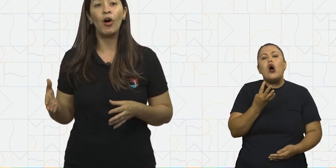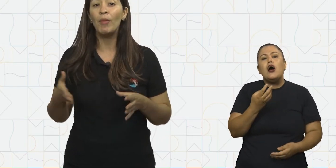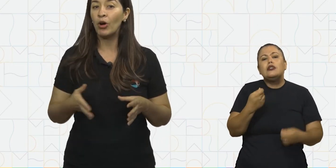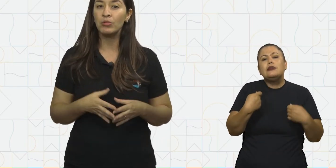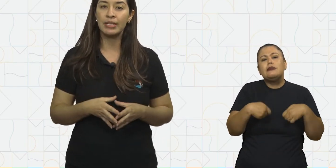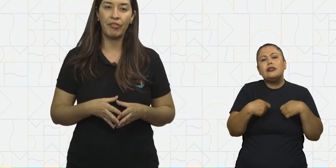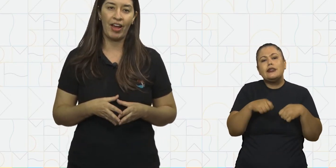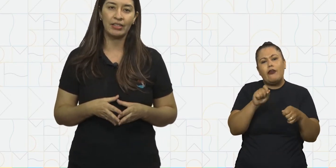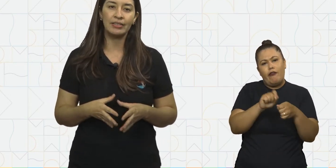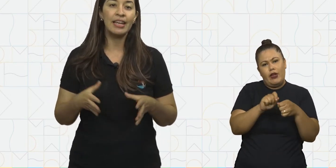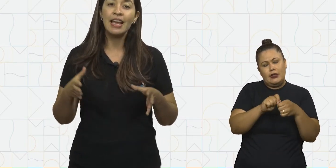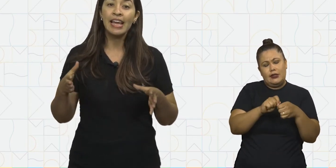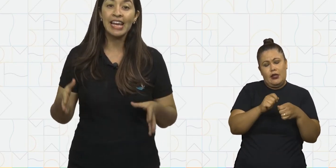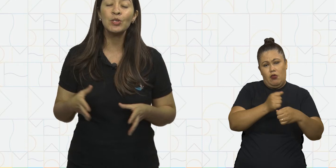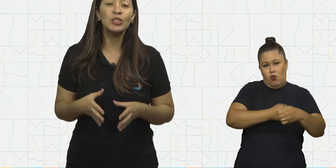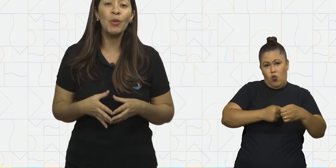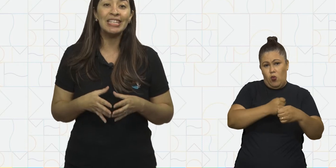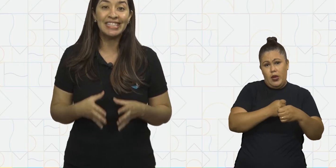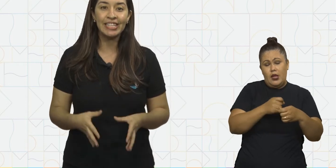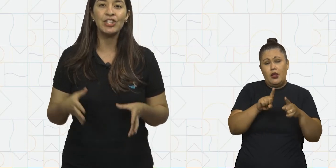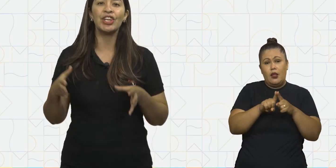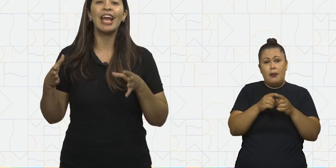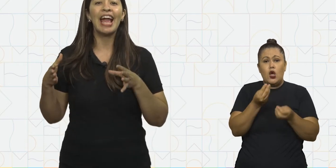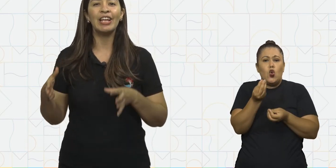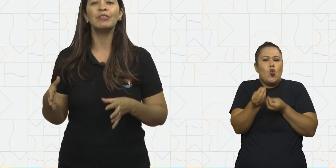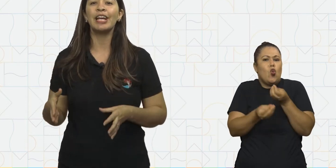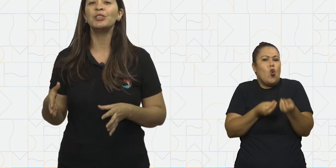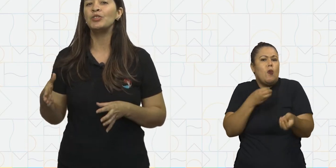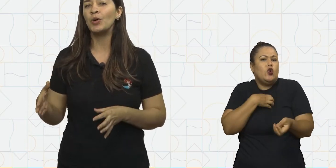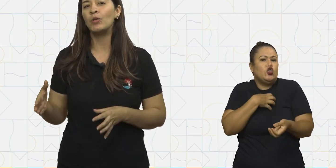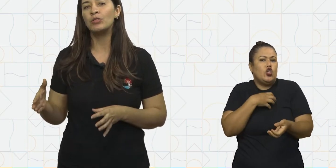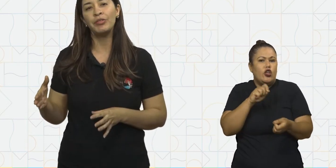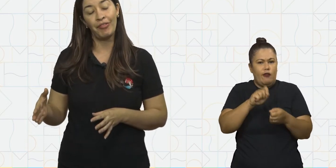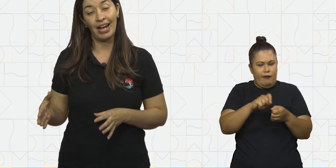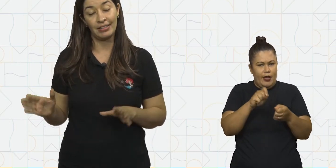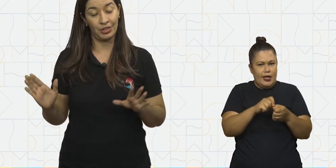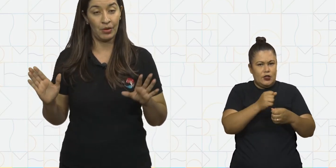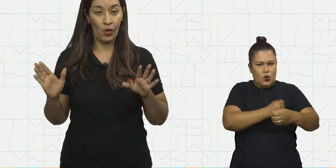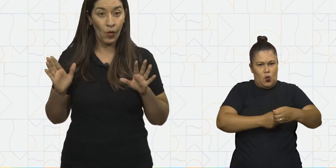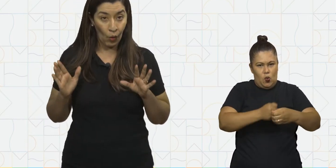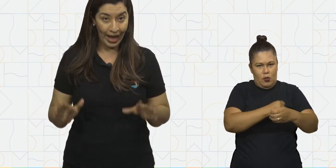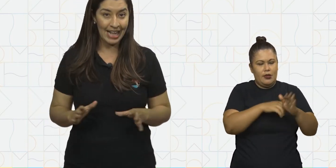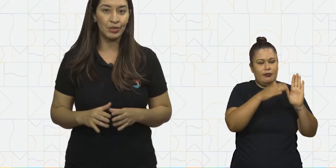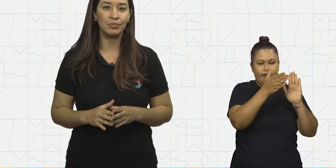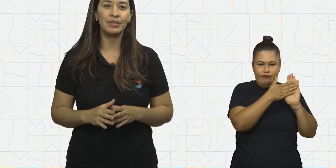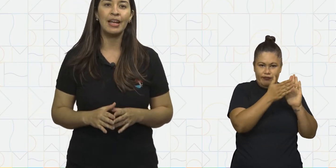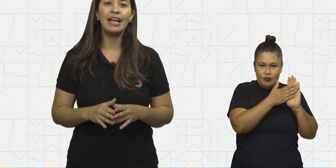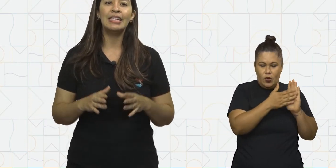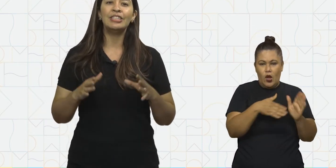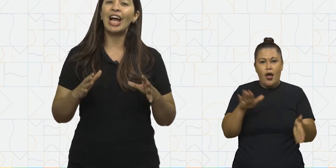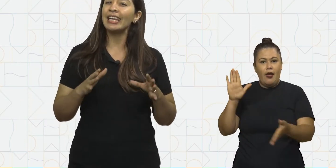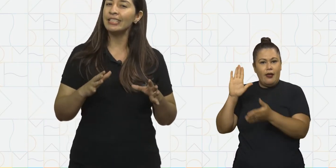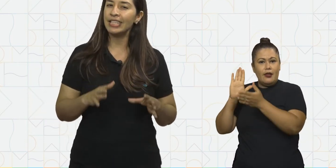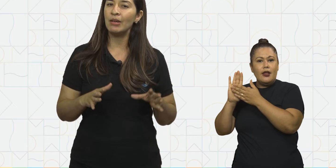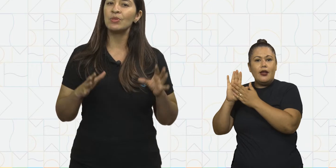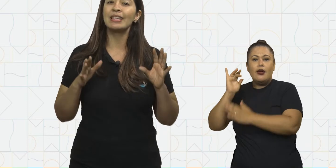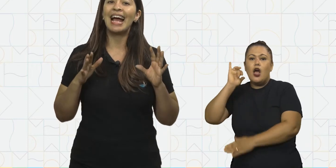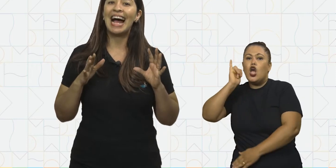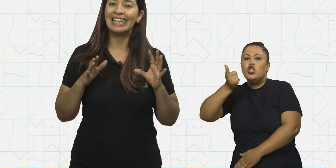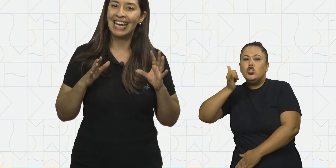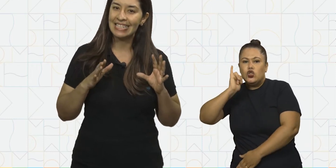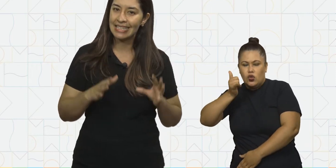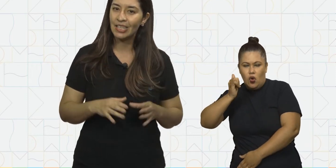e a forma como se faz. E isso não existe em um texto de conto de fadas, correto? Já que